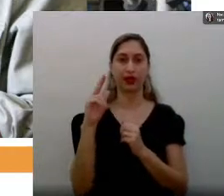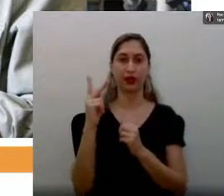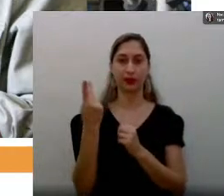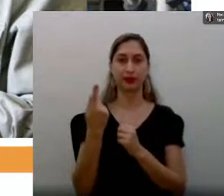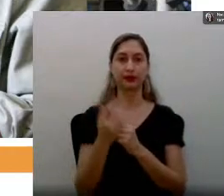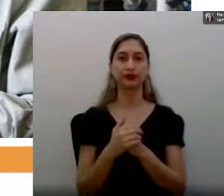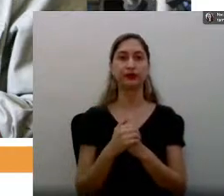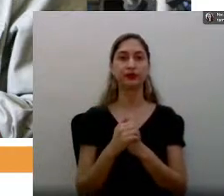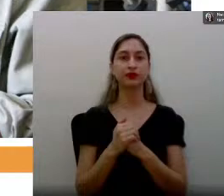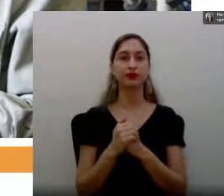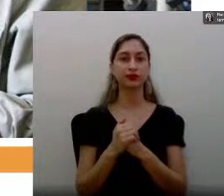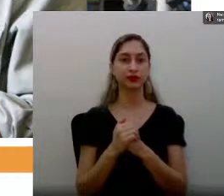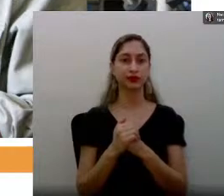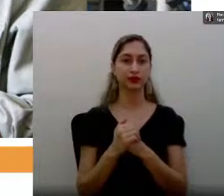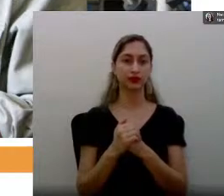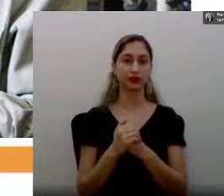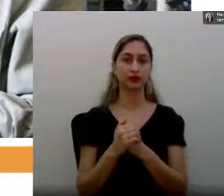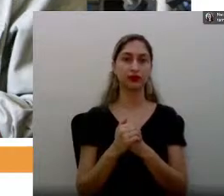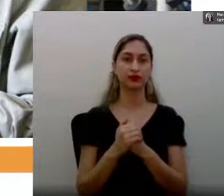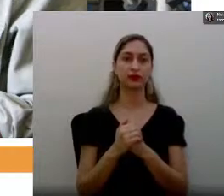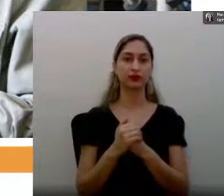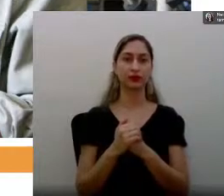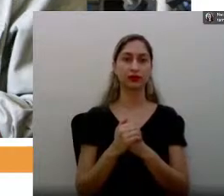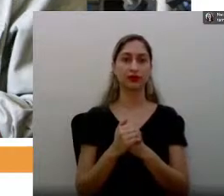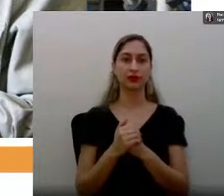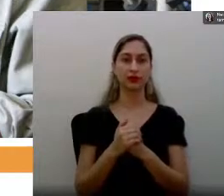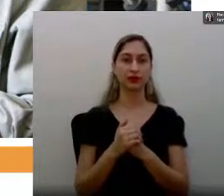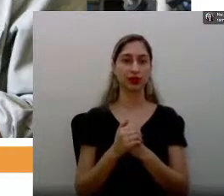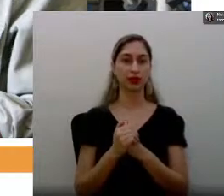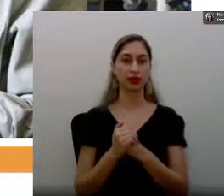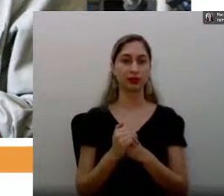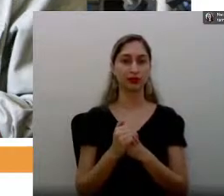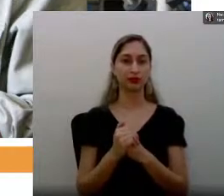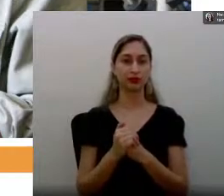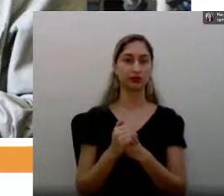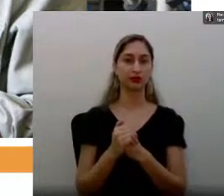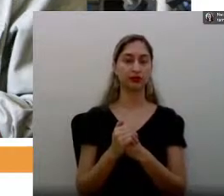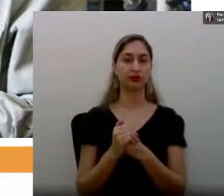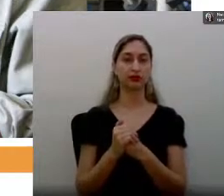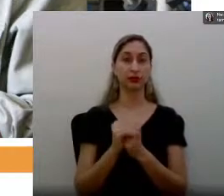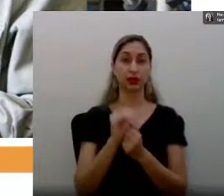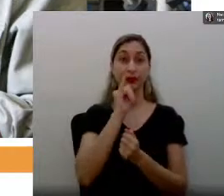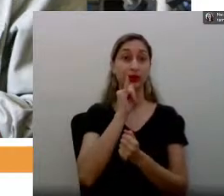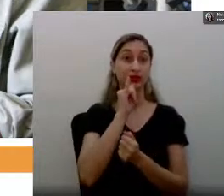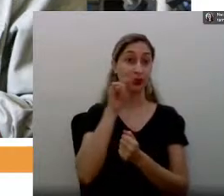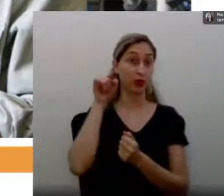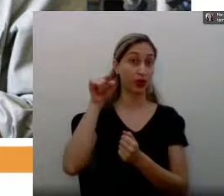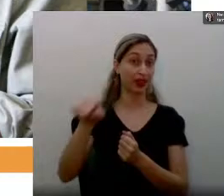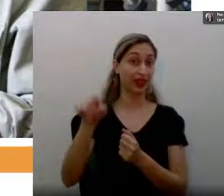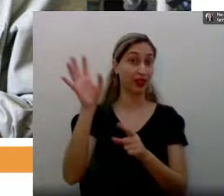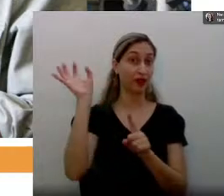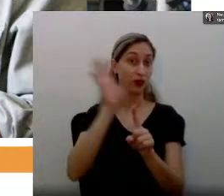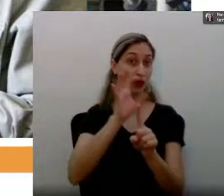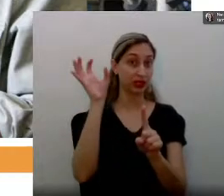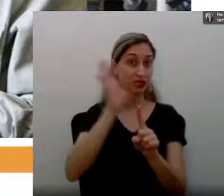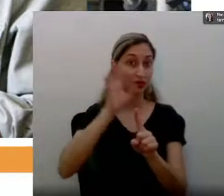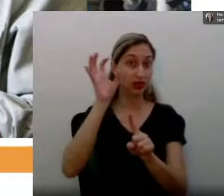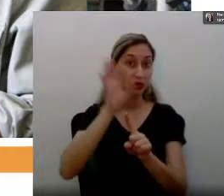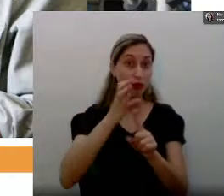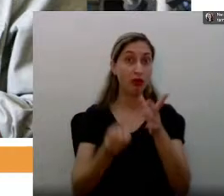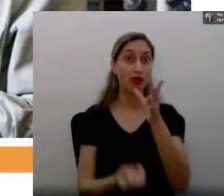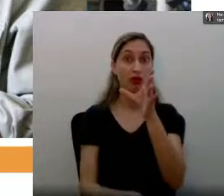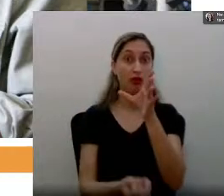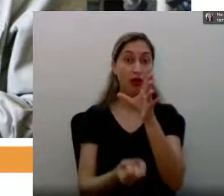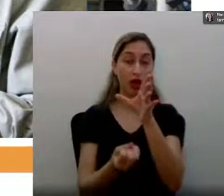é é quase diretamente né um das pessoas que influenciaram a construção do planetário que a gente tem que